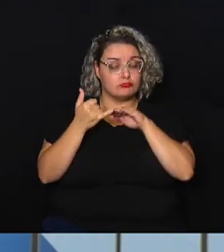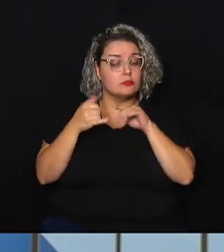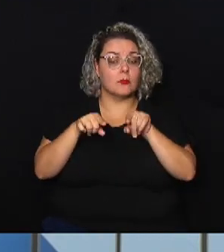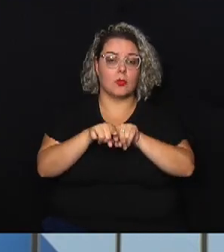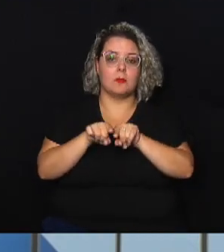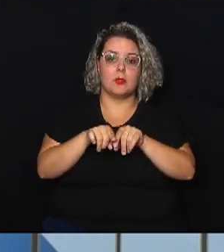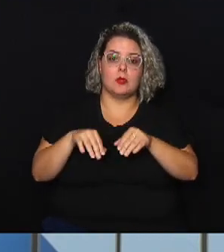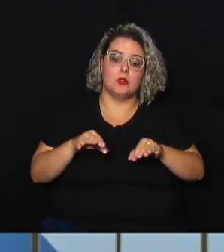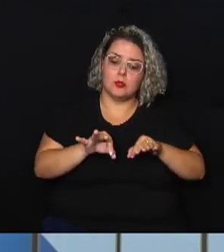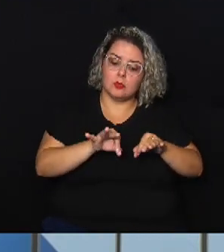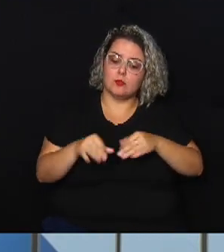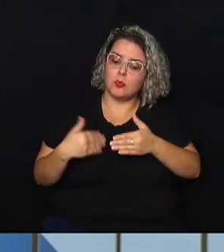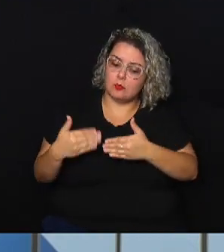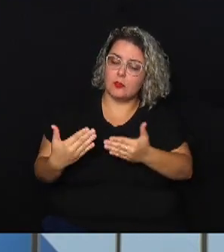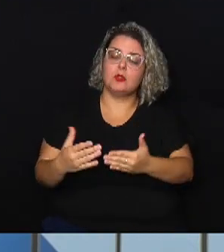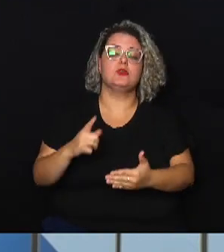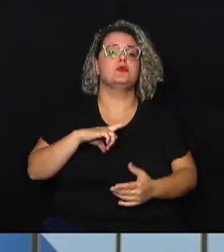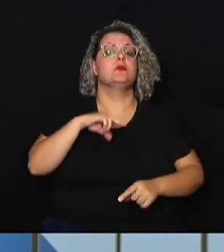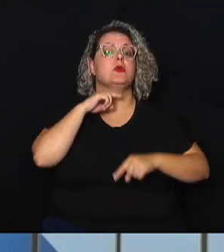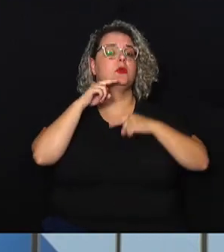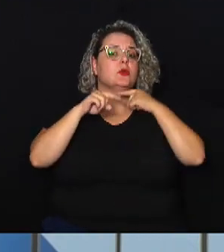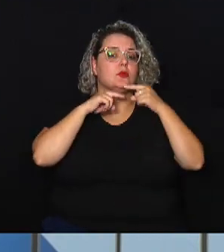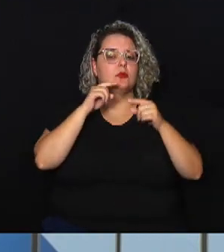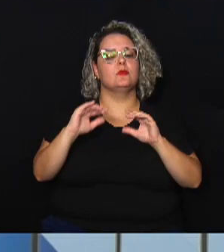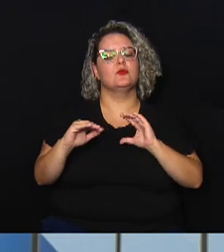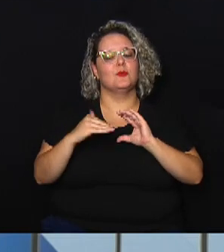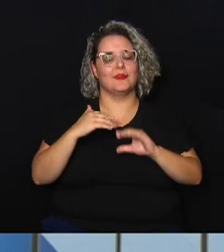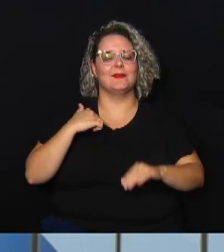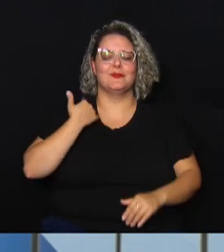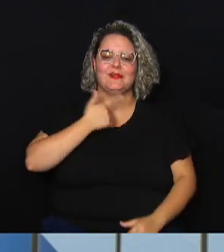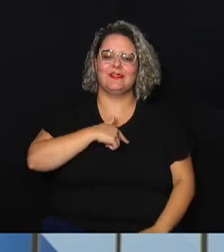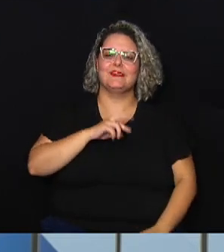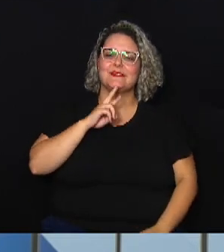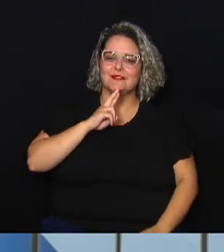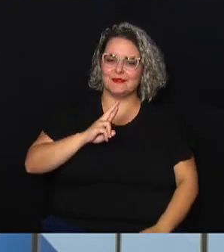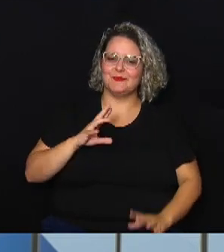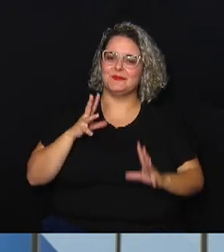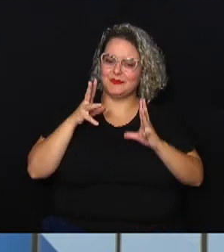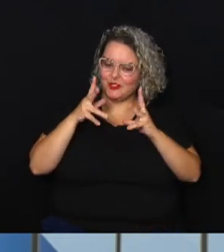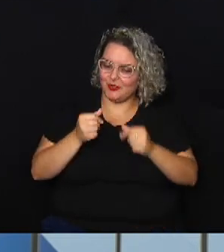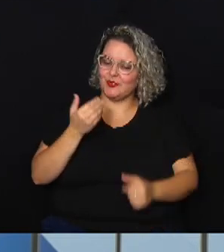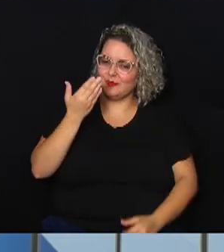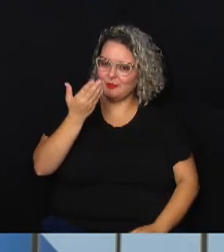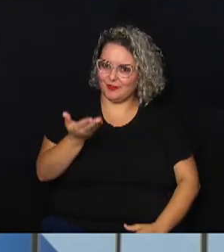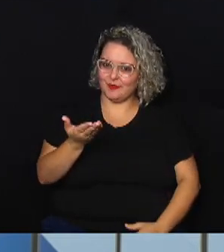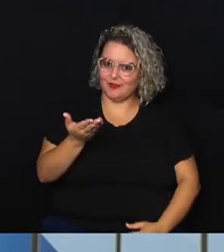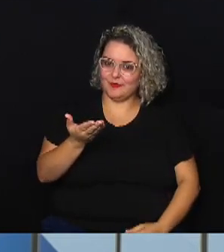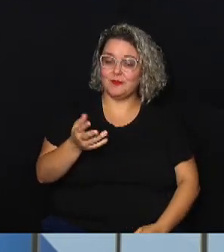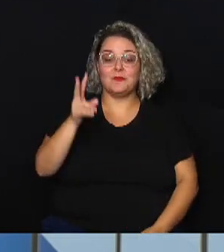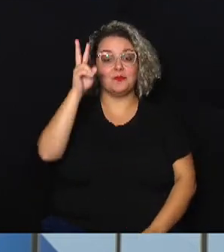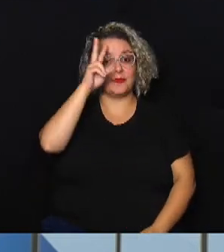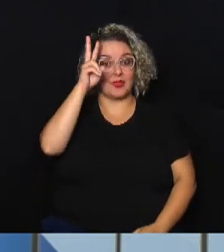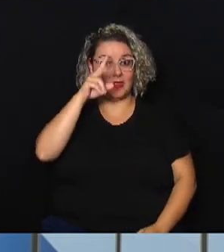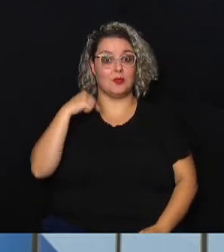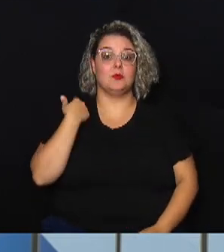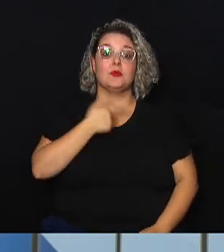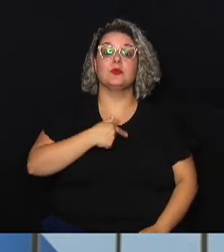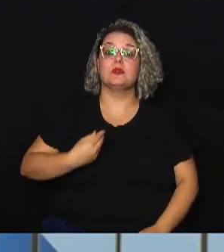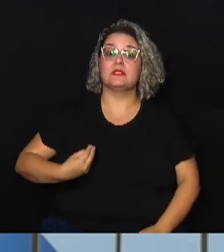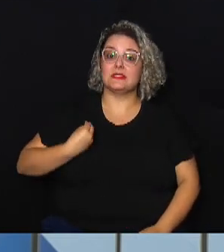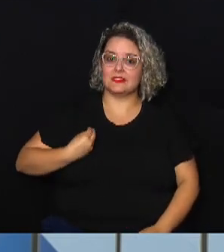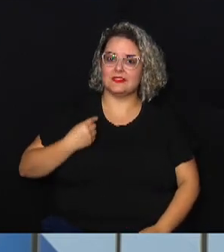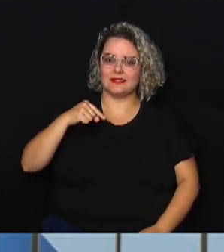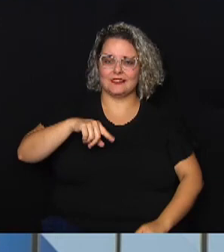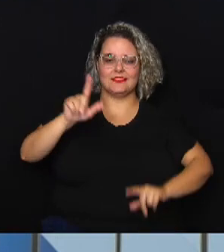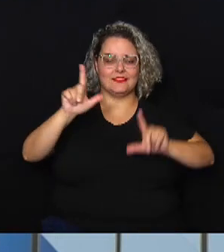tiver alguma dúvida, é só mandar para cá que a gente responde tudinho para você. Lembrando que a gente está ao vivo aqui pela